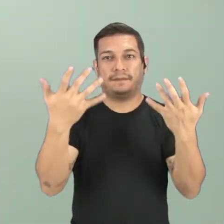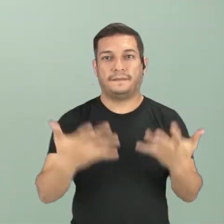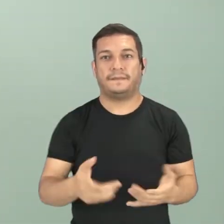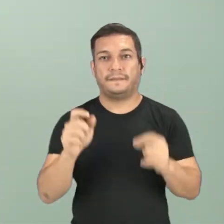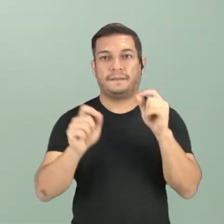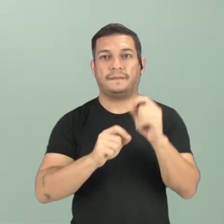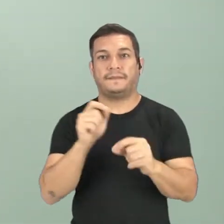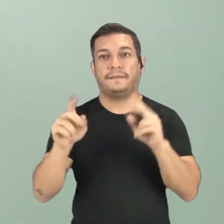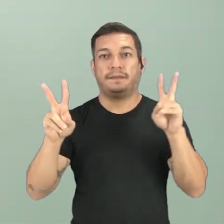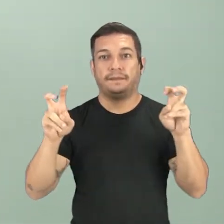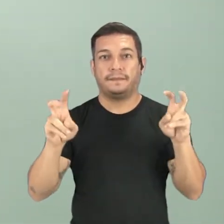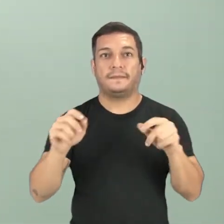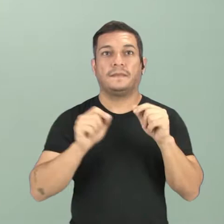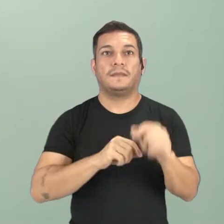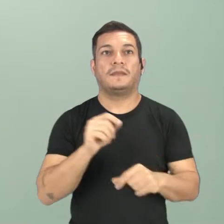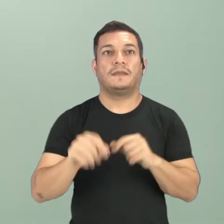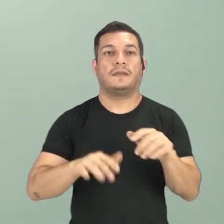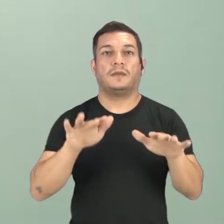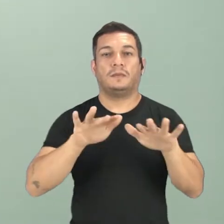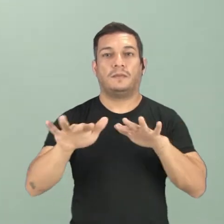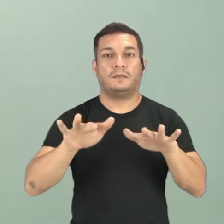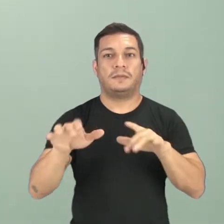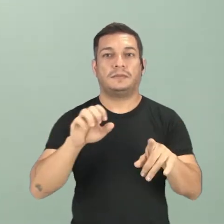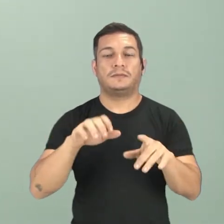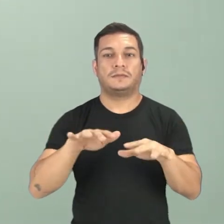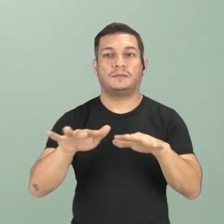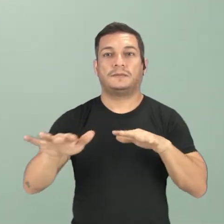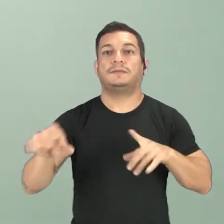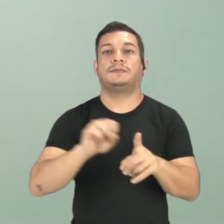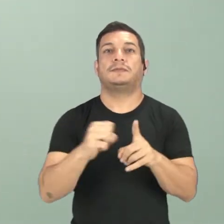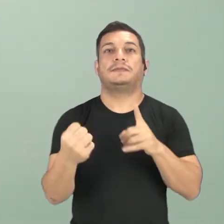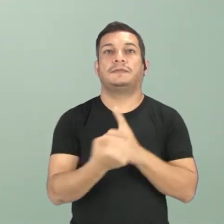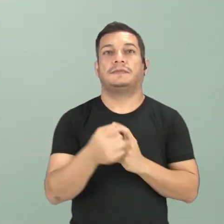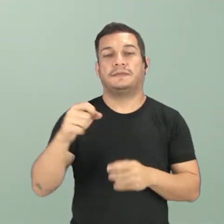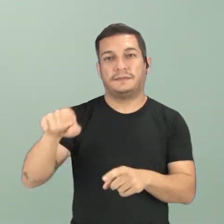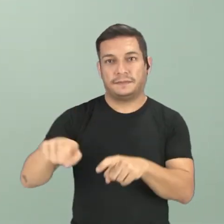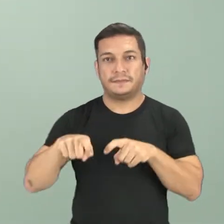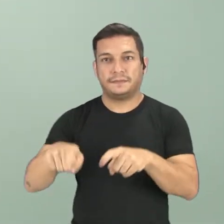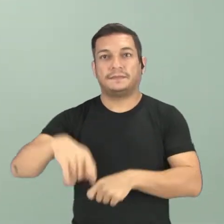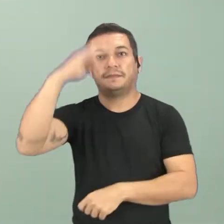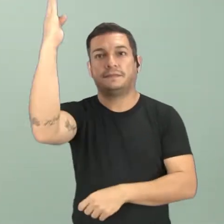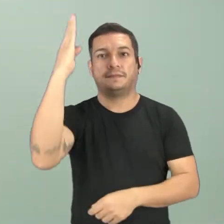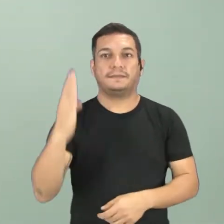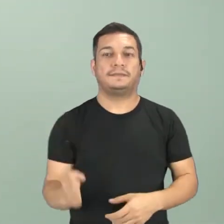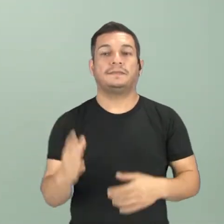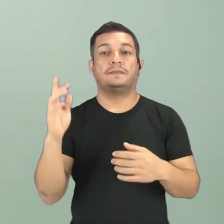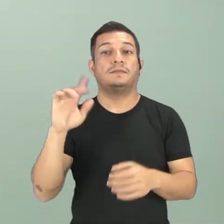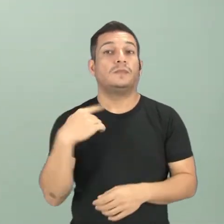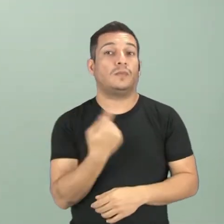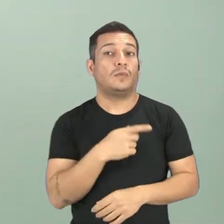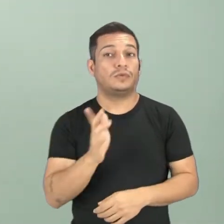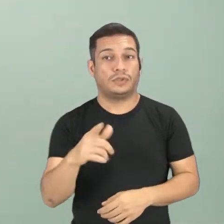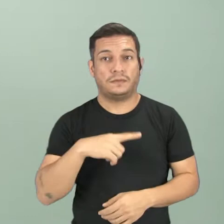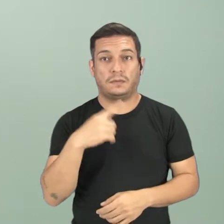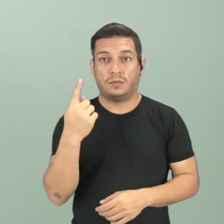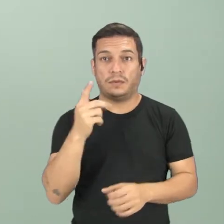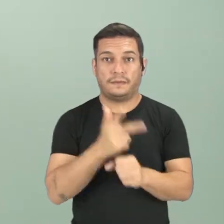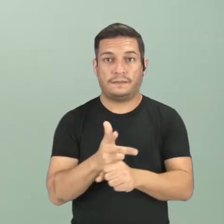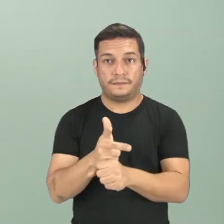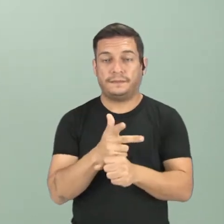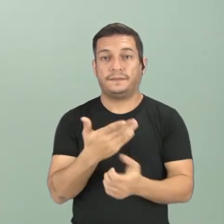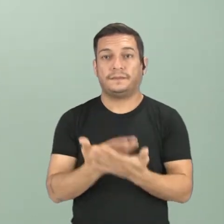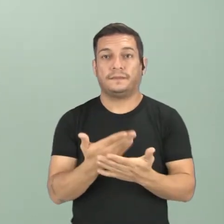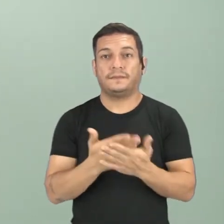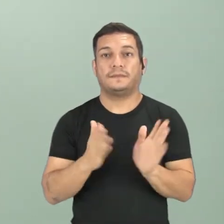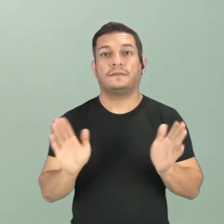a respeito do movimento social agrário no Brasil. Nós já tivemos uma